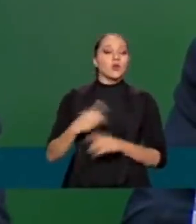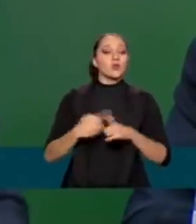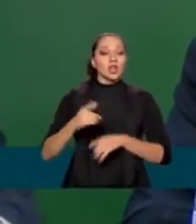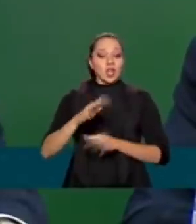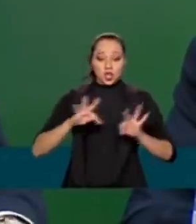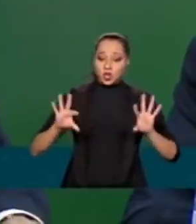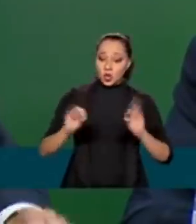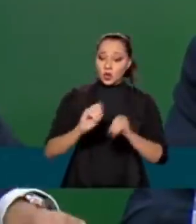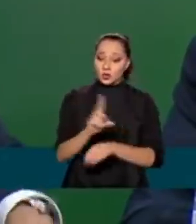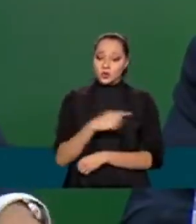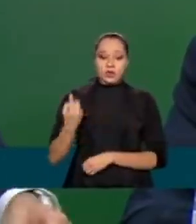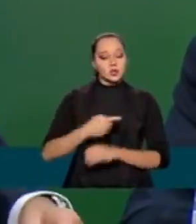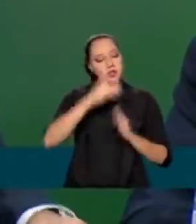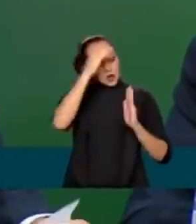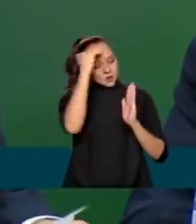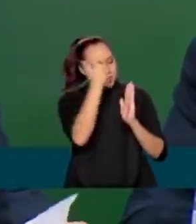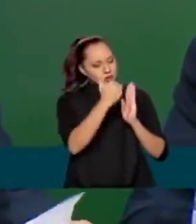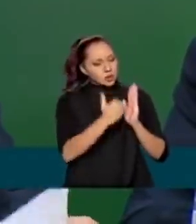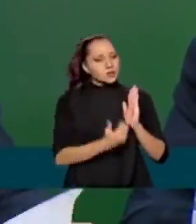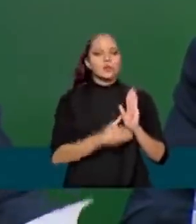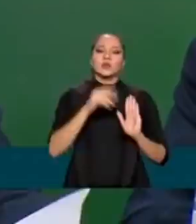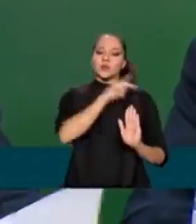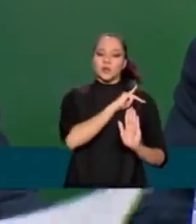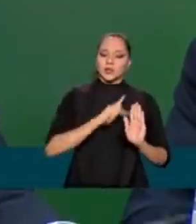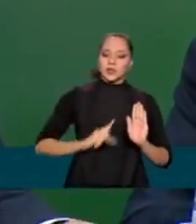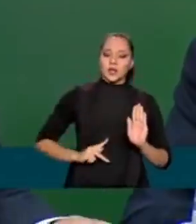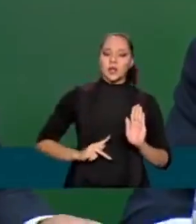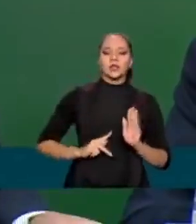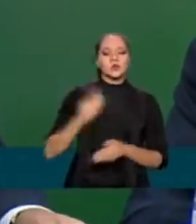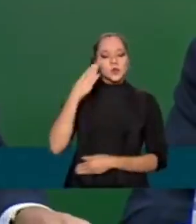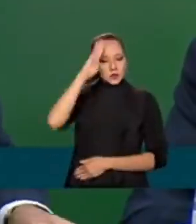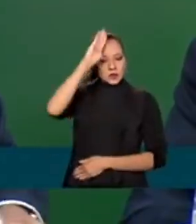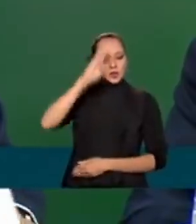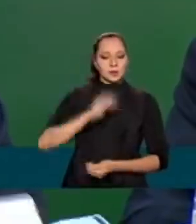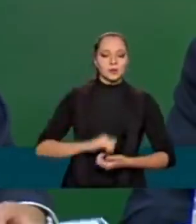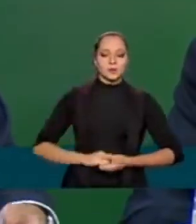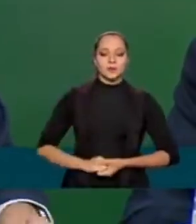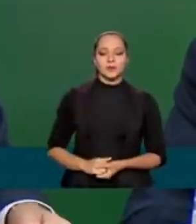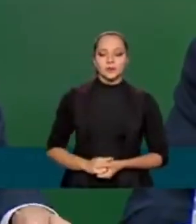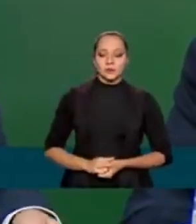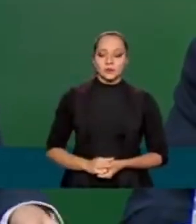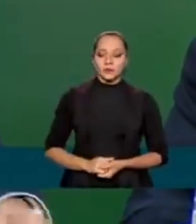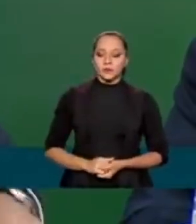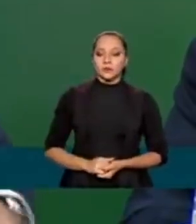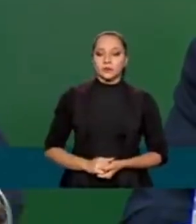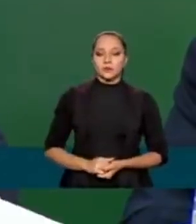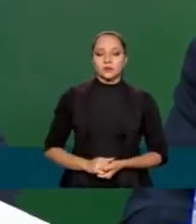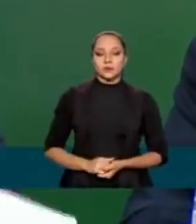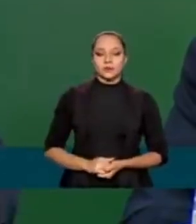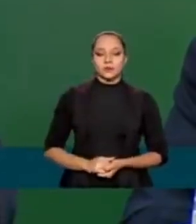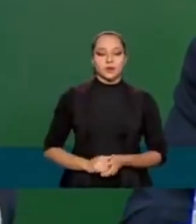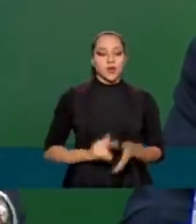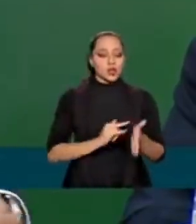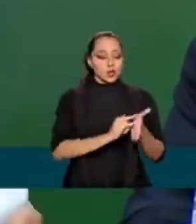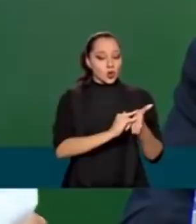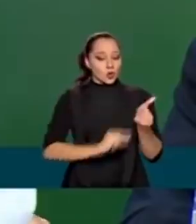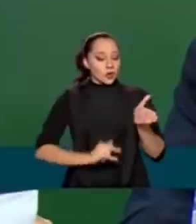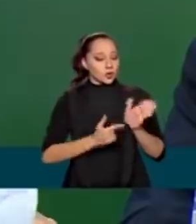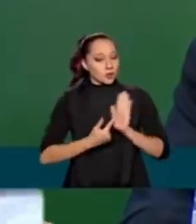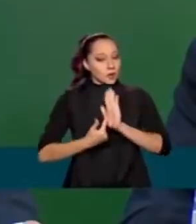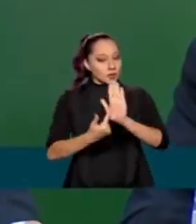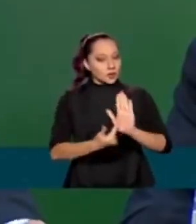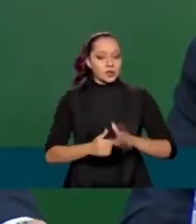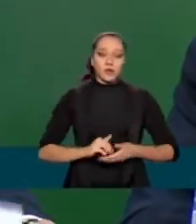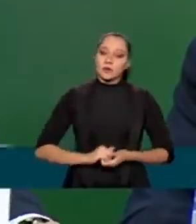nós seguimos a determinação do presidente Jair Bolsonaro. O documento que foi